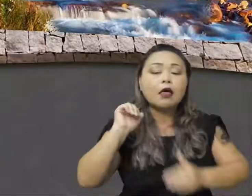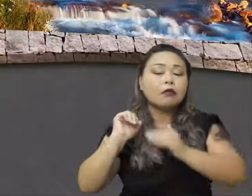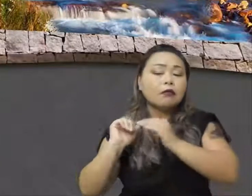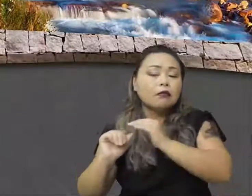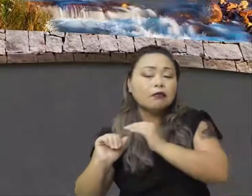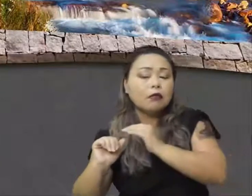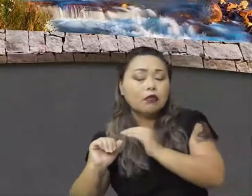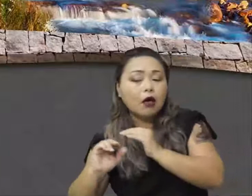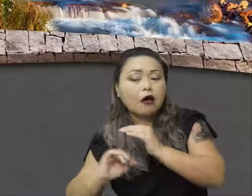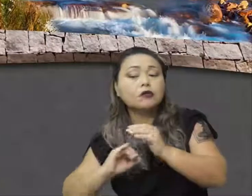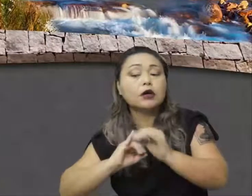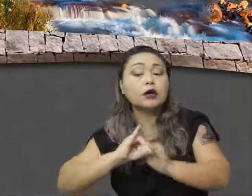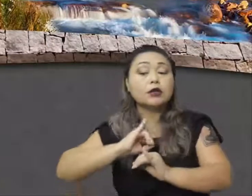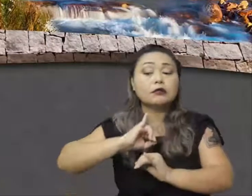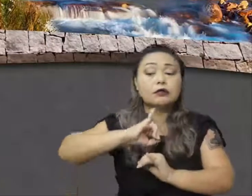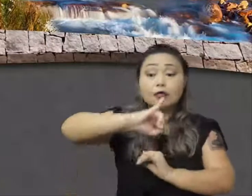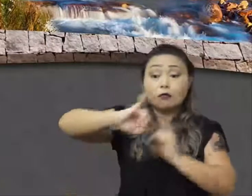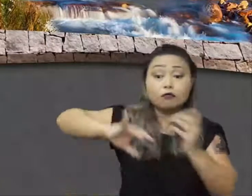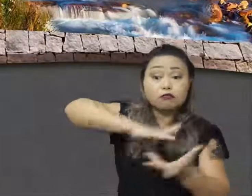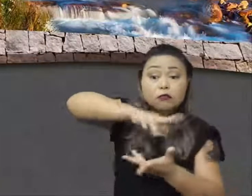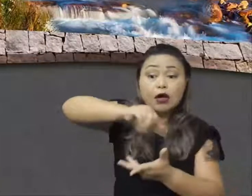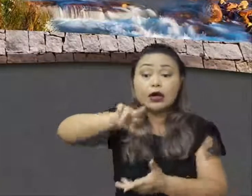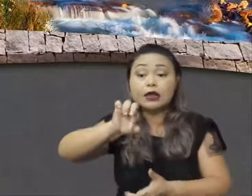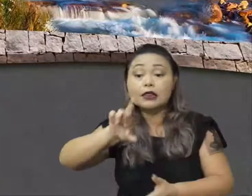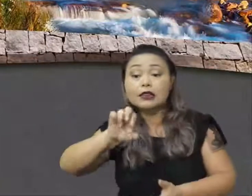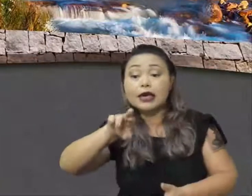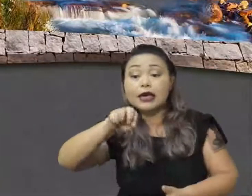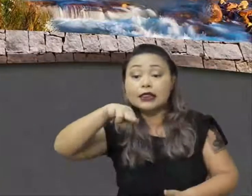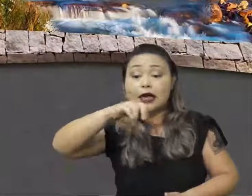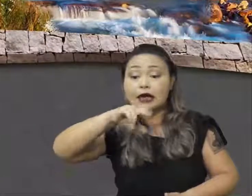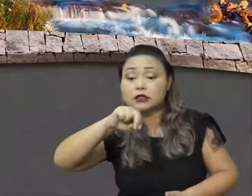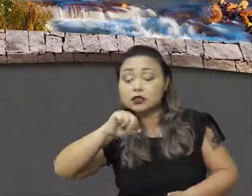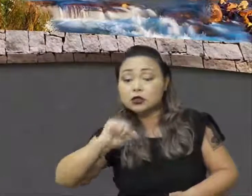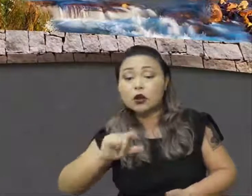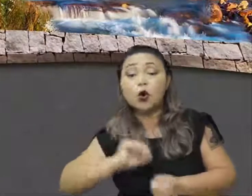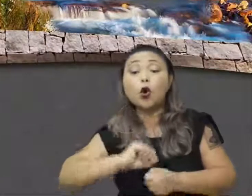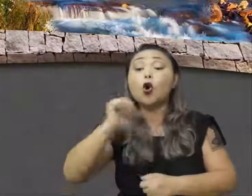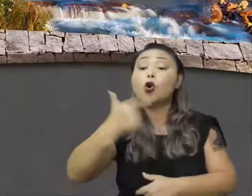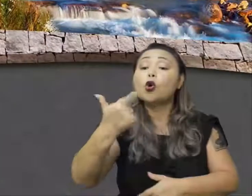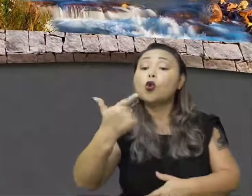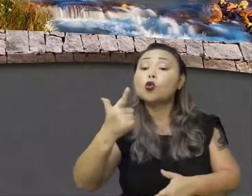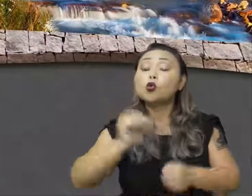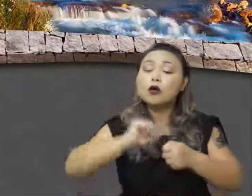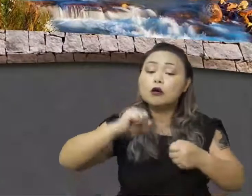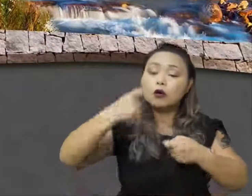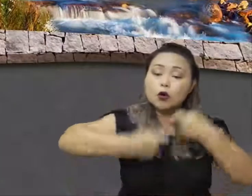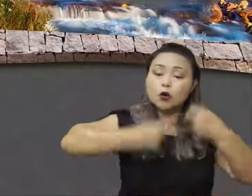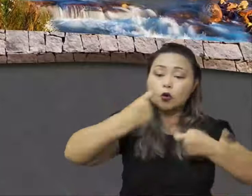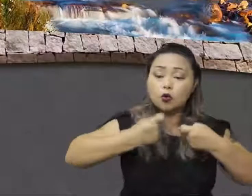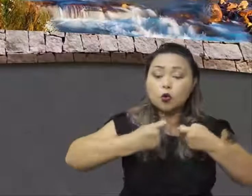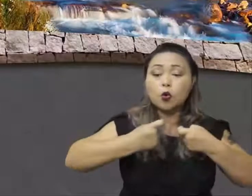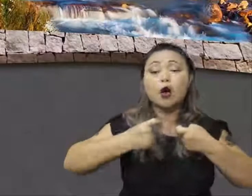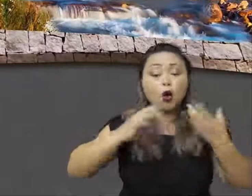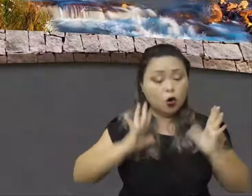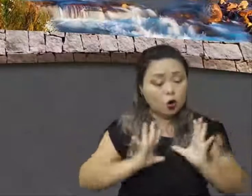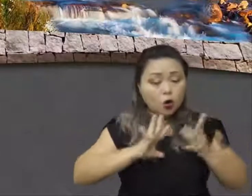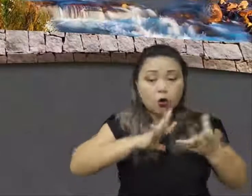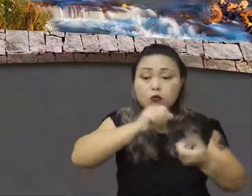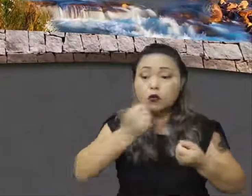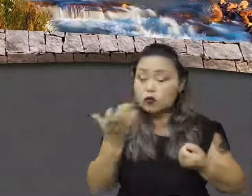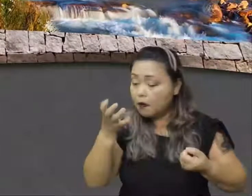Monetário Internacional. Depois da Segunda Guerra Mundial, nós vamos ter um mundo bipolar.